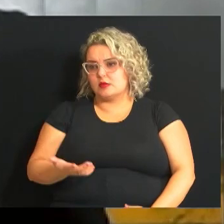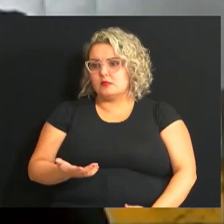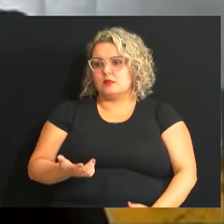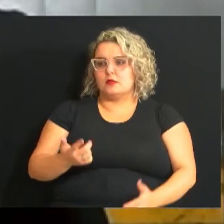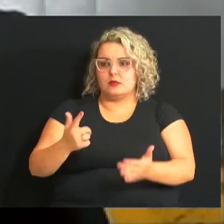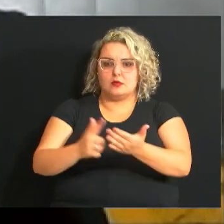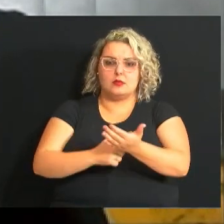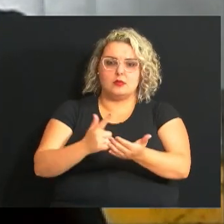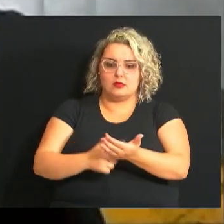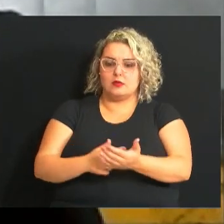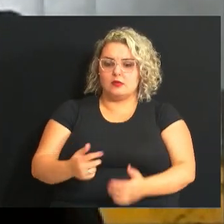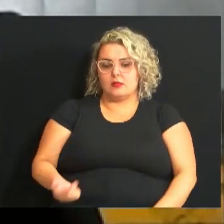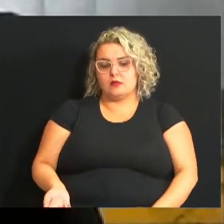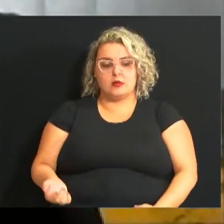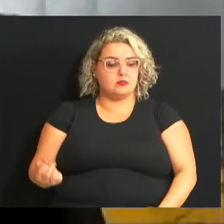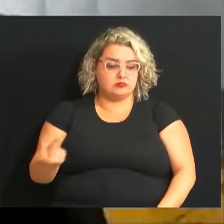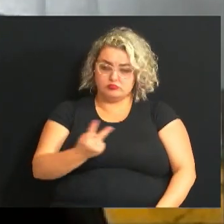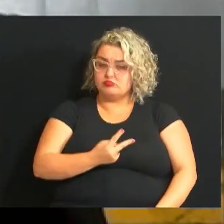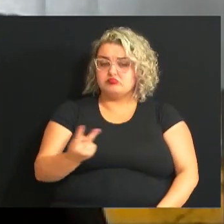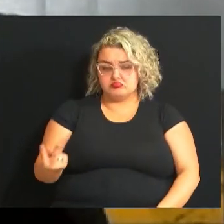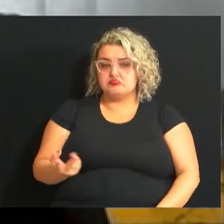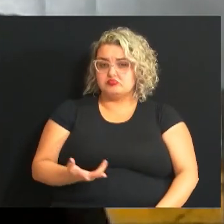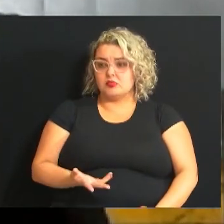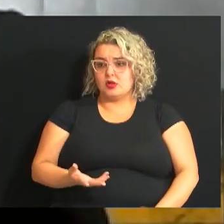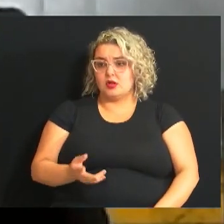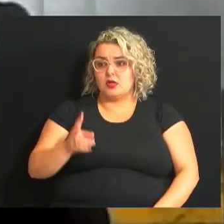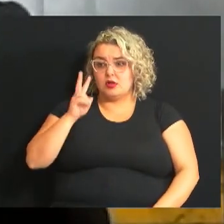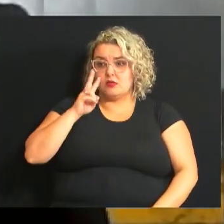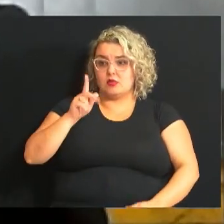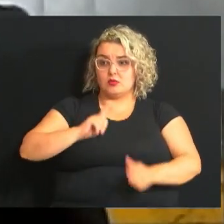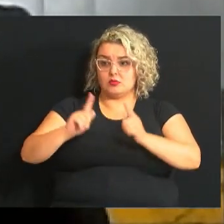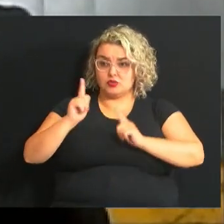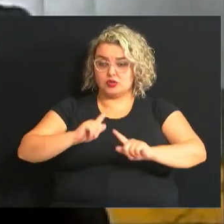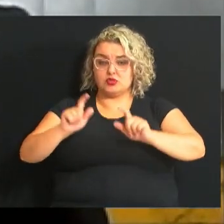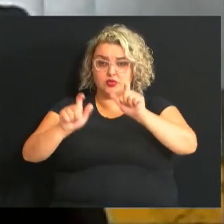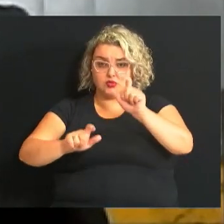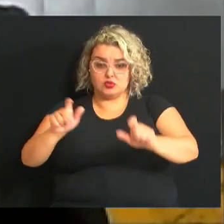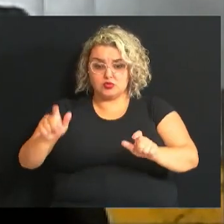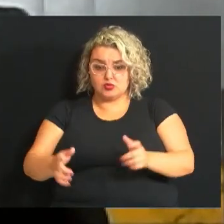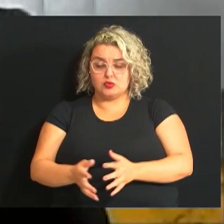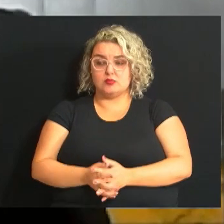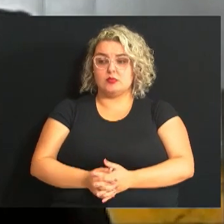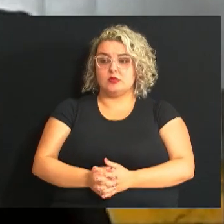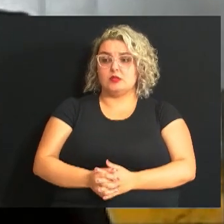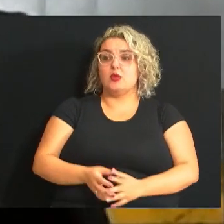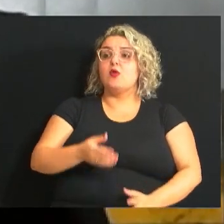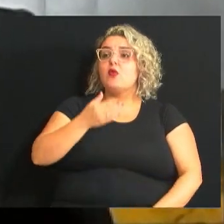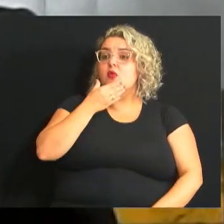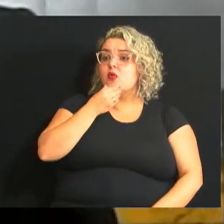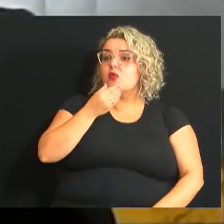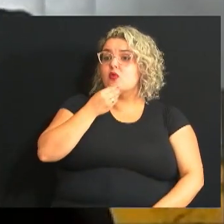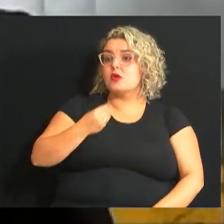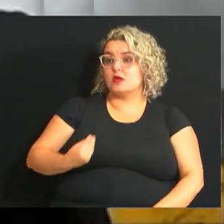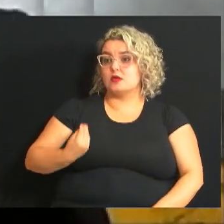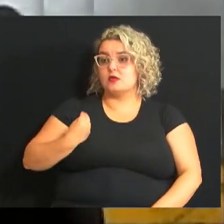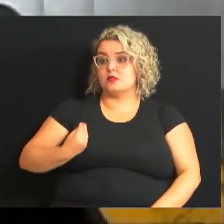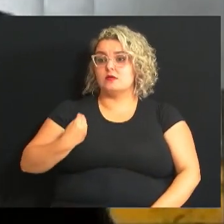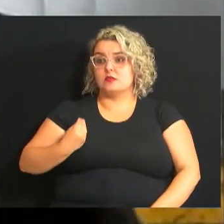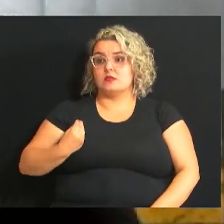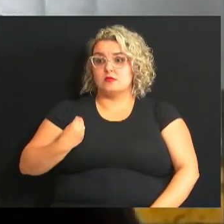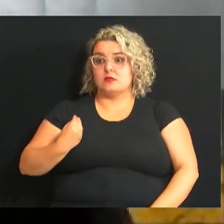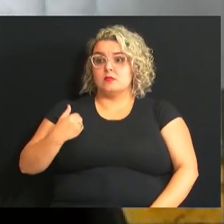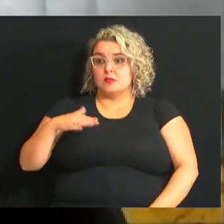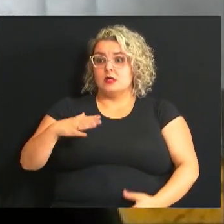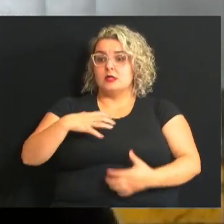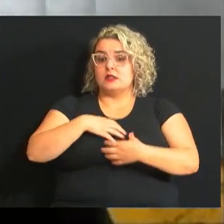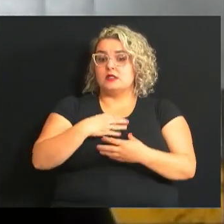mulheres, né? Eu vejo assim que, como gestor de pessoas, os homens, eles vivem mais tempo a fragilidade, assim, eles